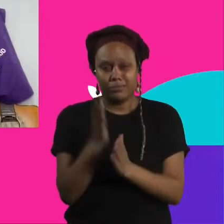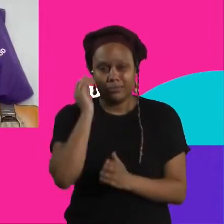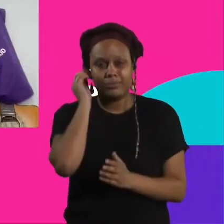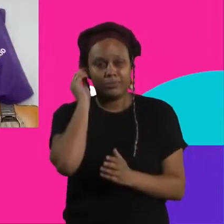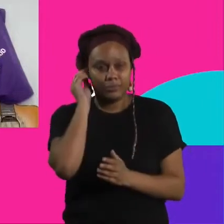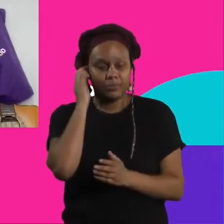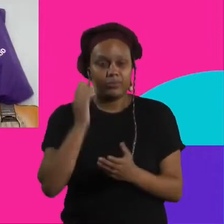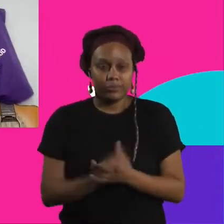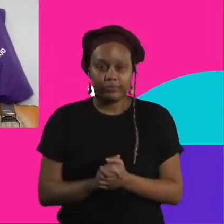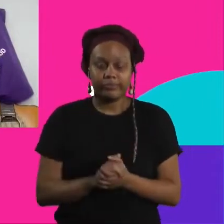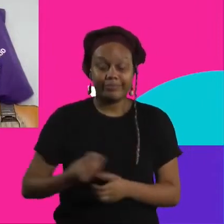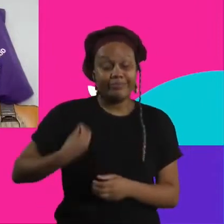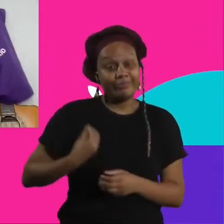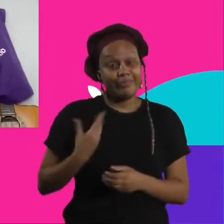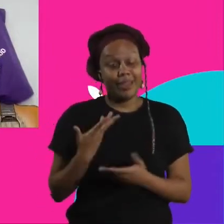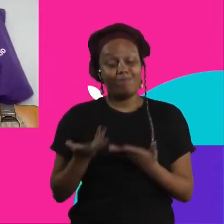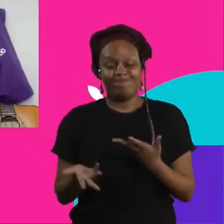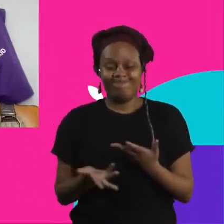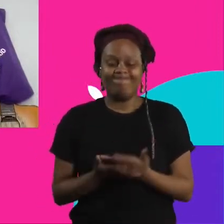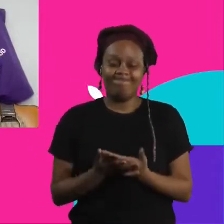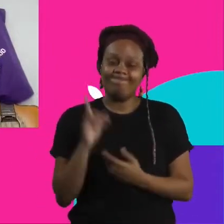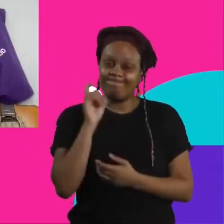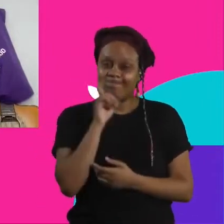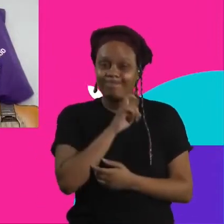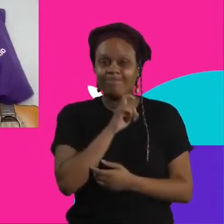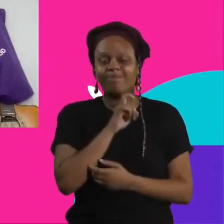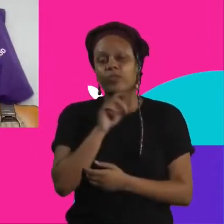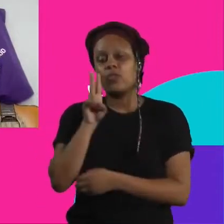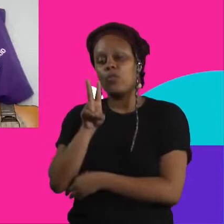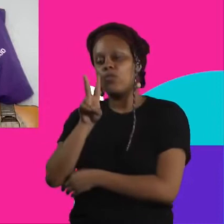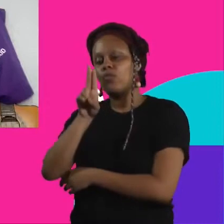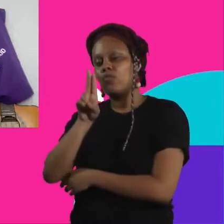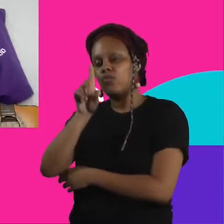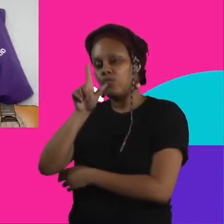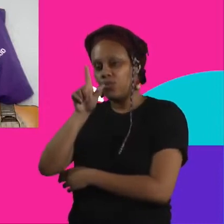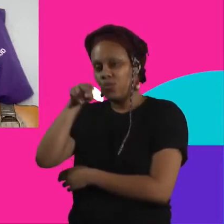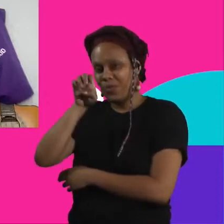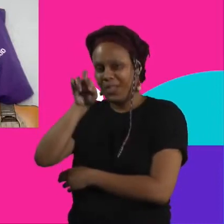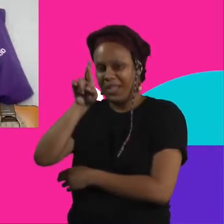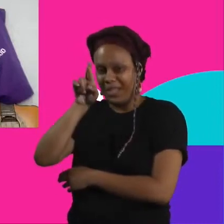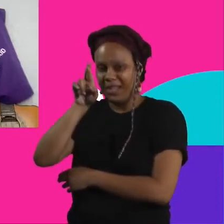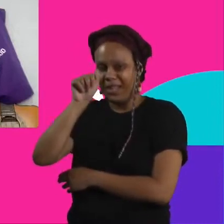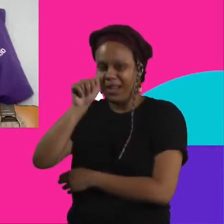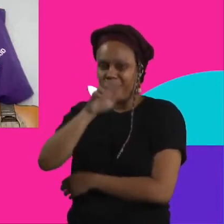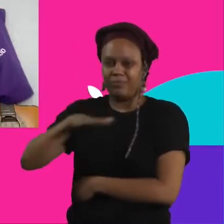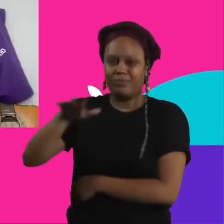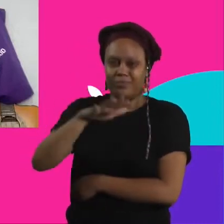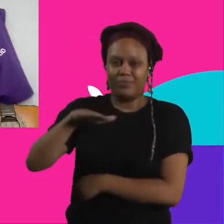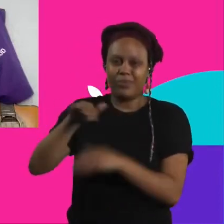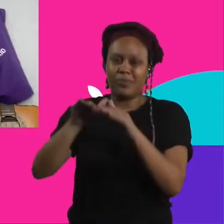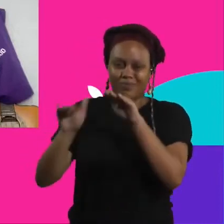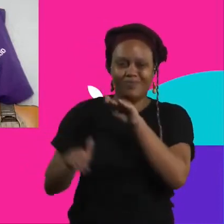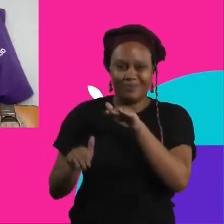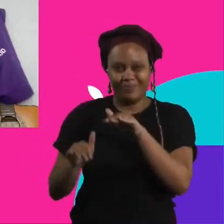de vida, condições de vulnerabilidade para uma parcela grande da população. E se a gente fala de acesso a banco, a serviço